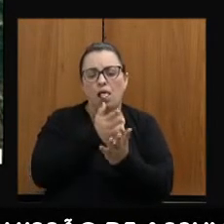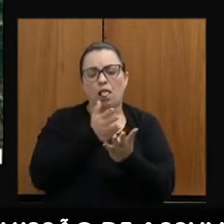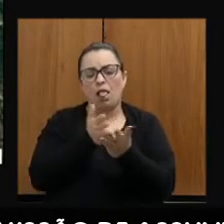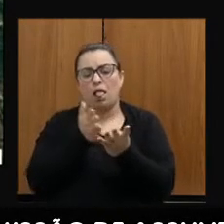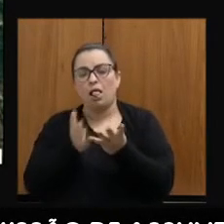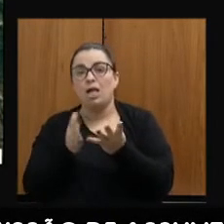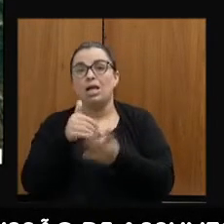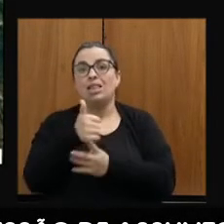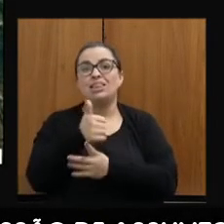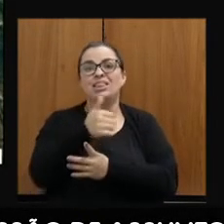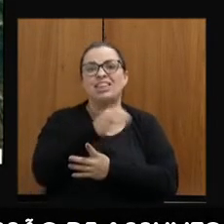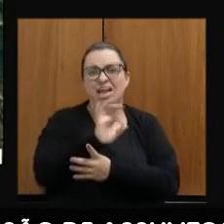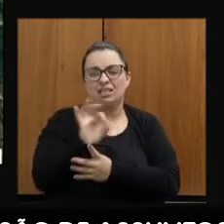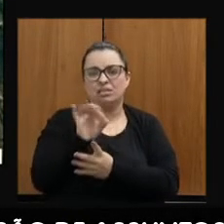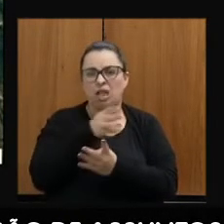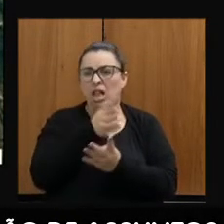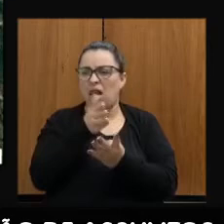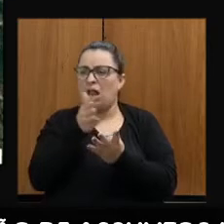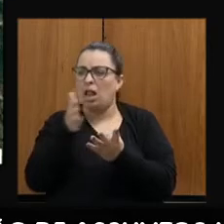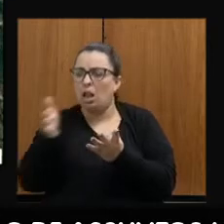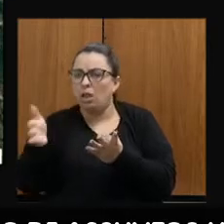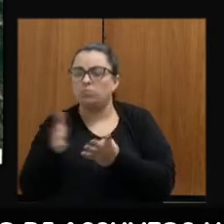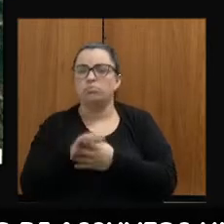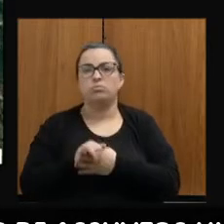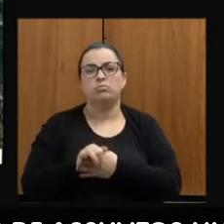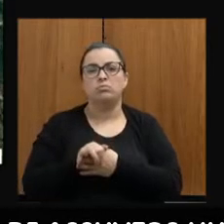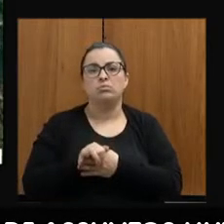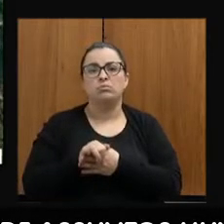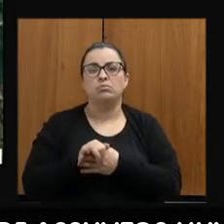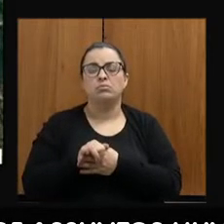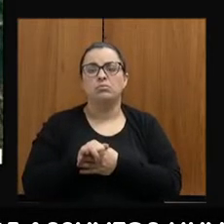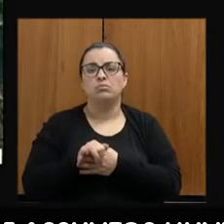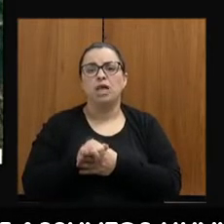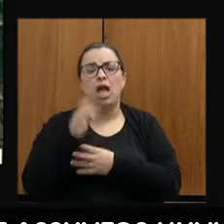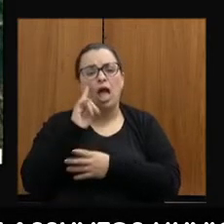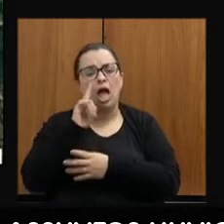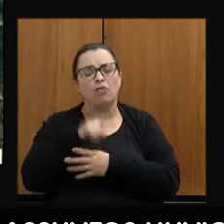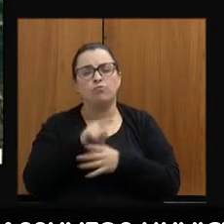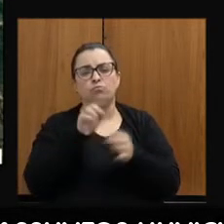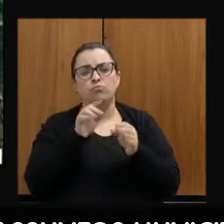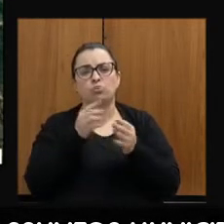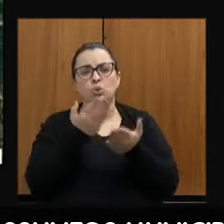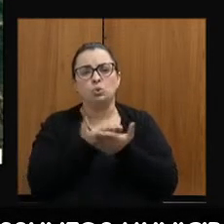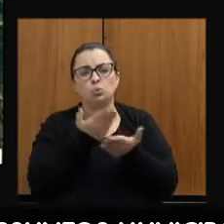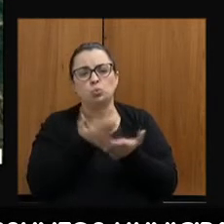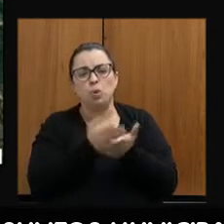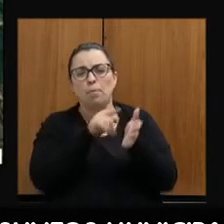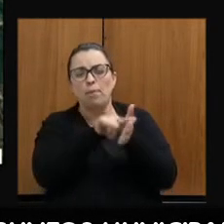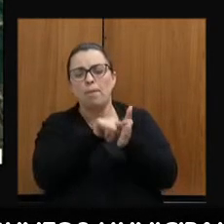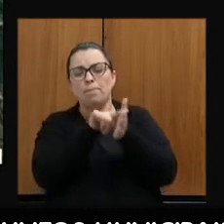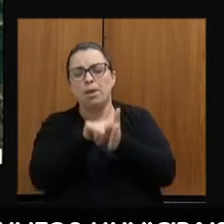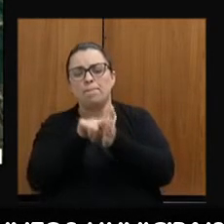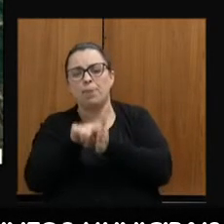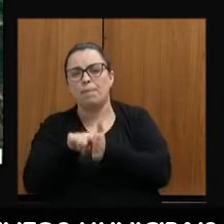licitação E chegamos então a um traçado